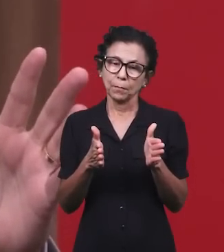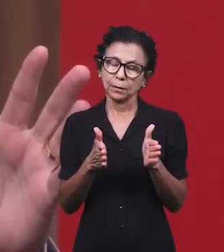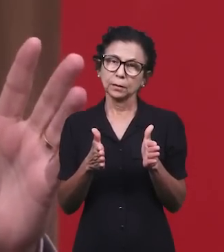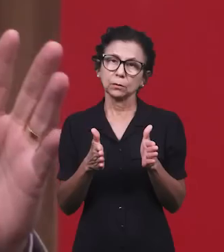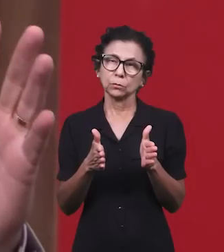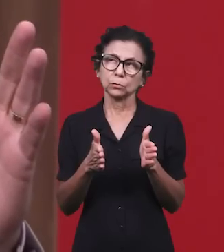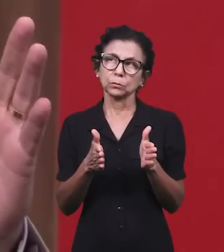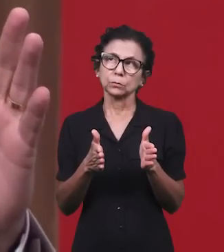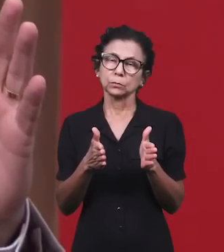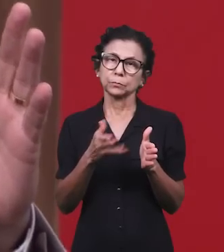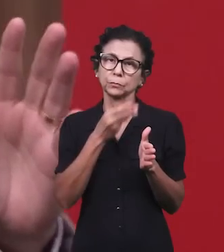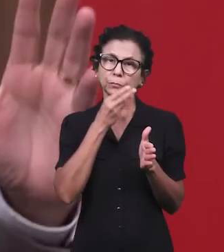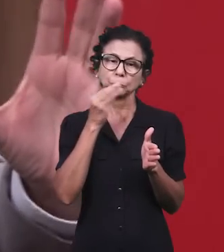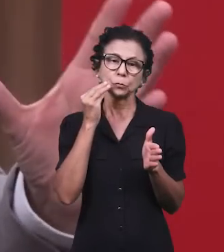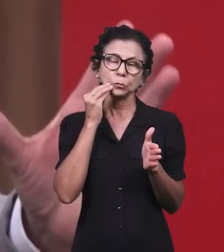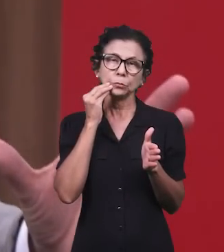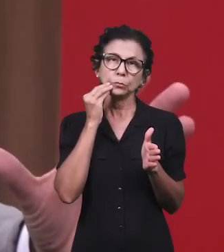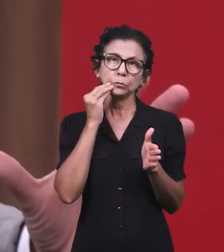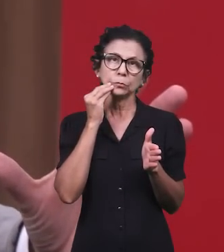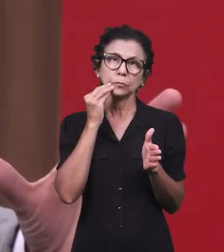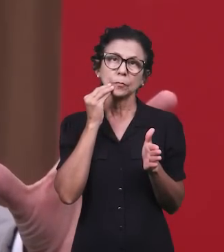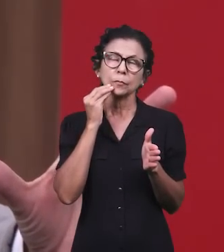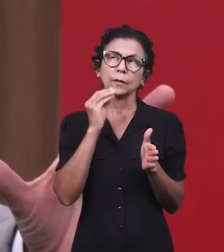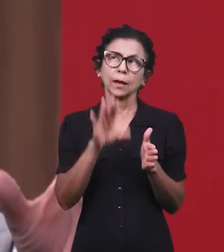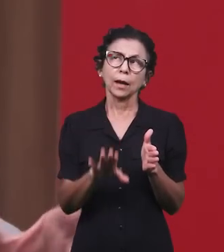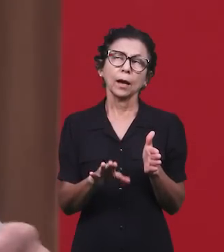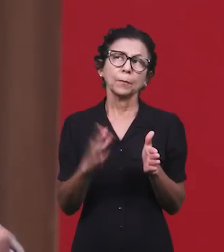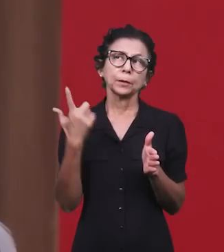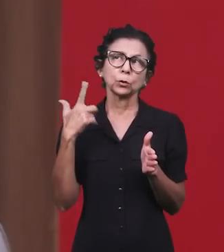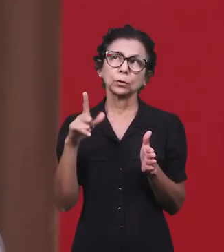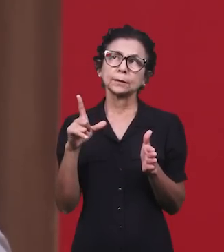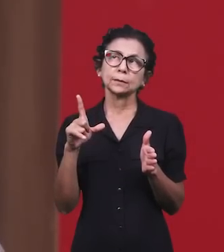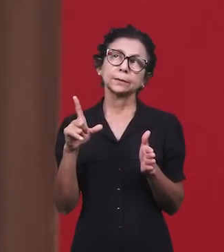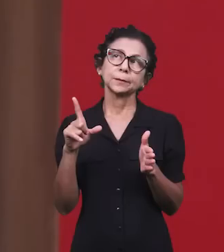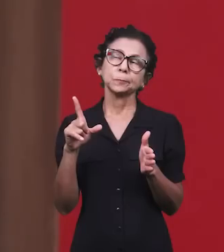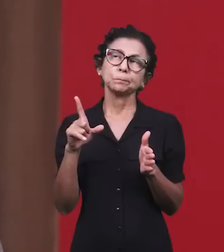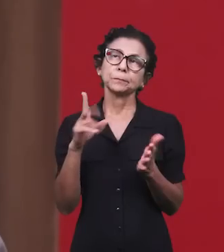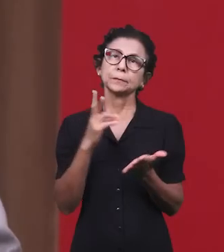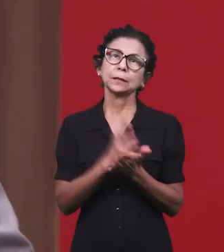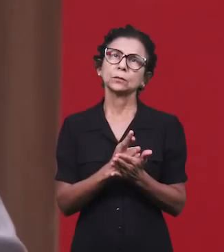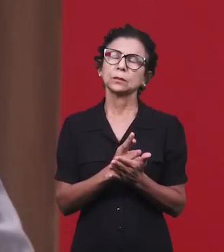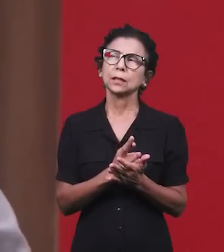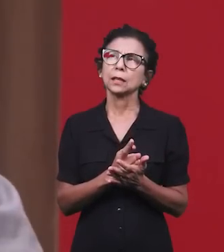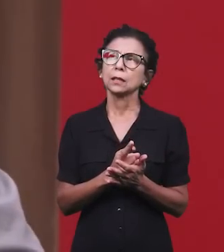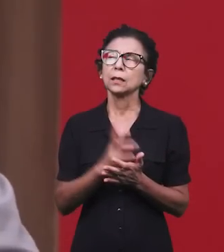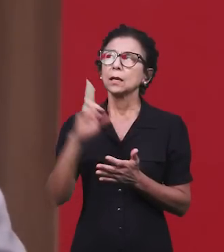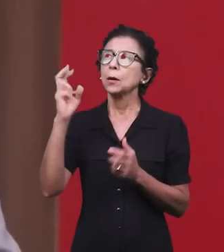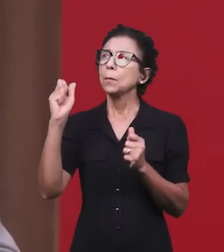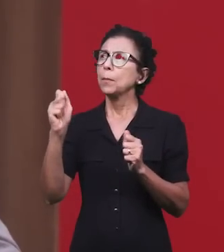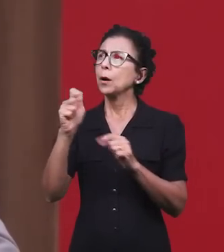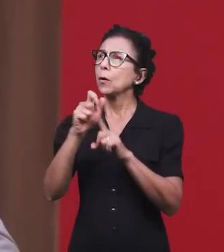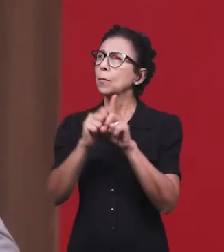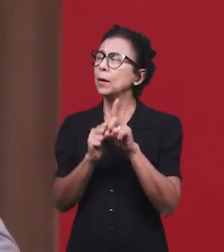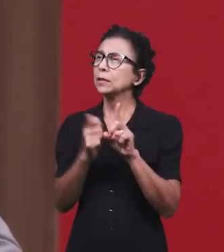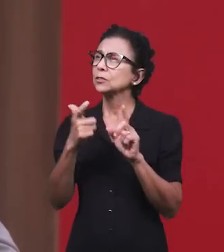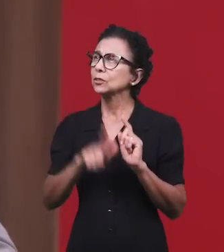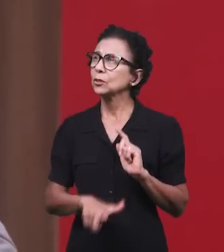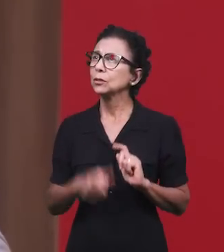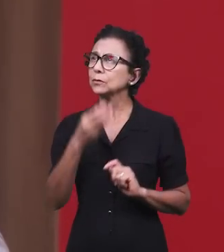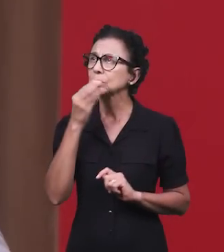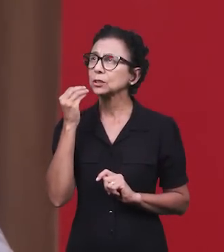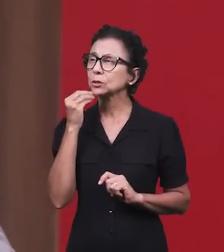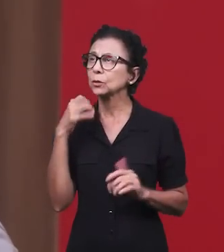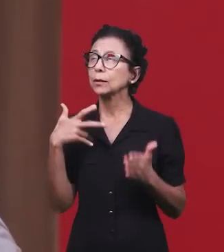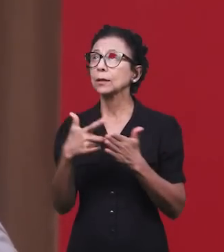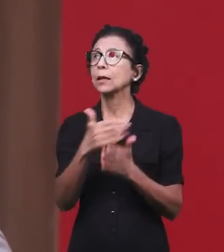aquele período não alcançou o que tinha que ser. Você pode fazer mais um mês, mas não constar até